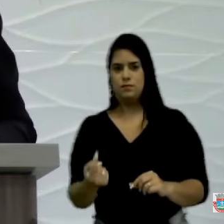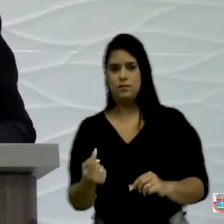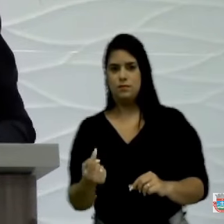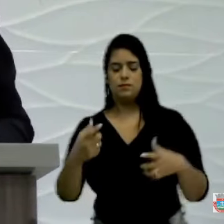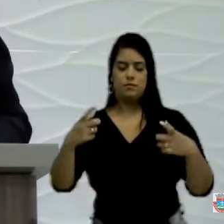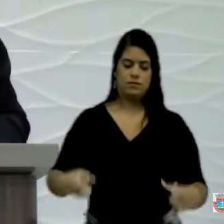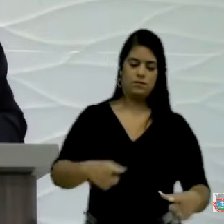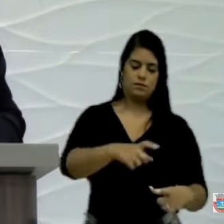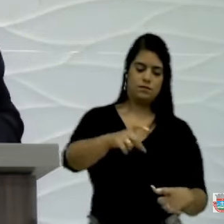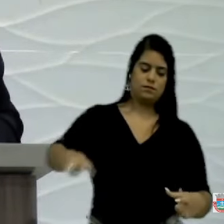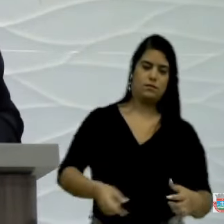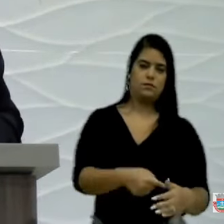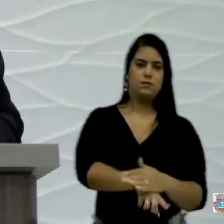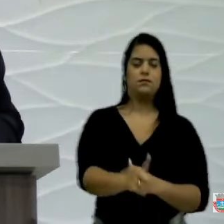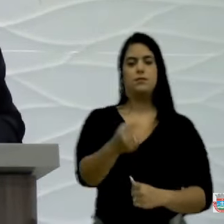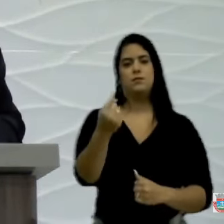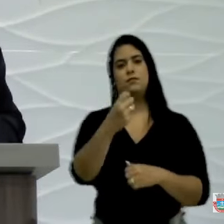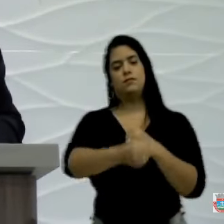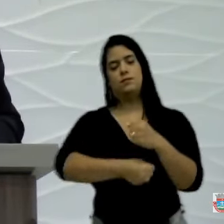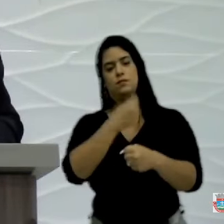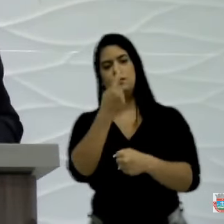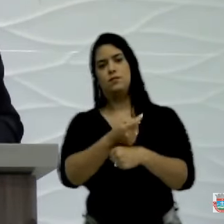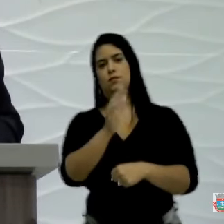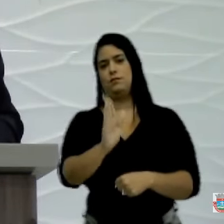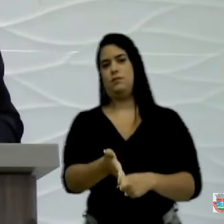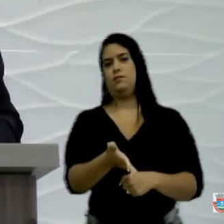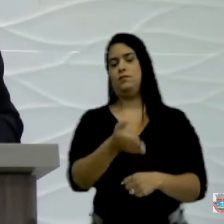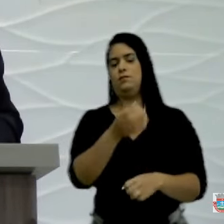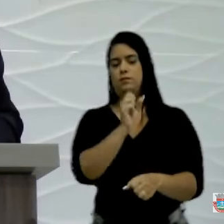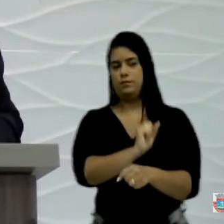tapa-buraco que faz um ano. Não terminou ainda.